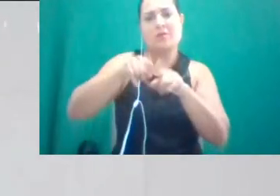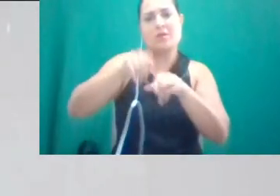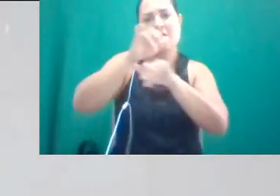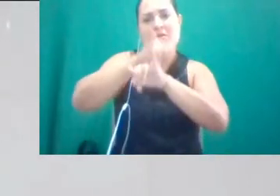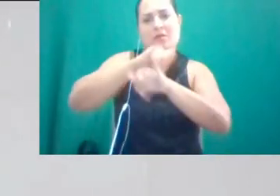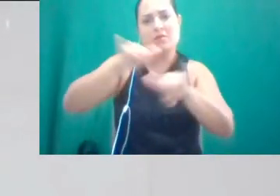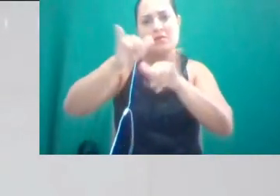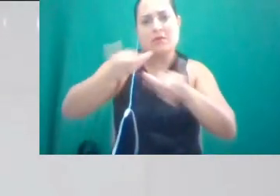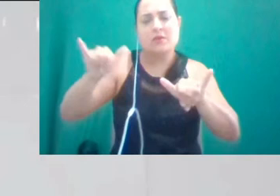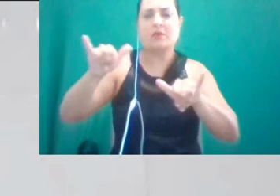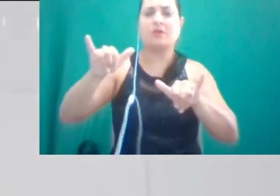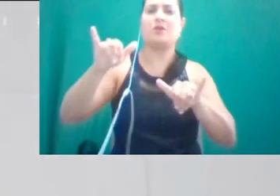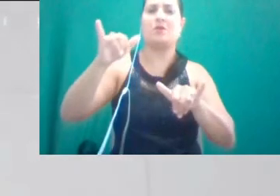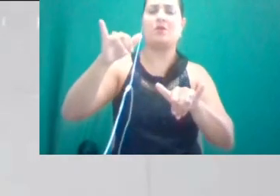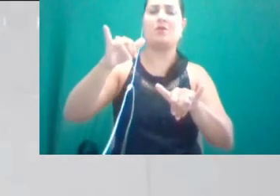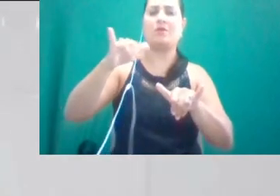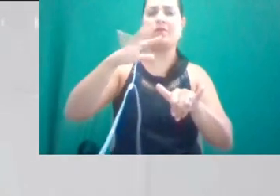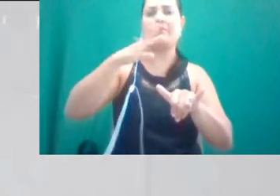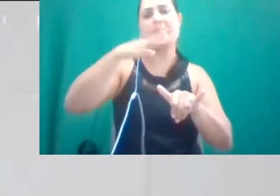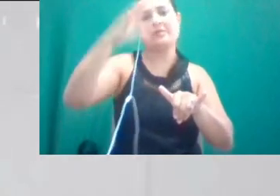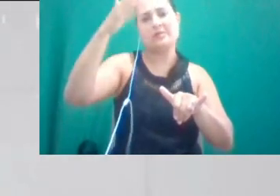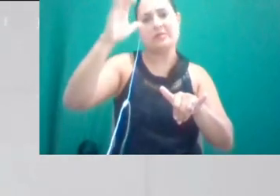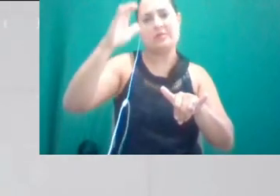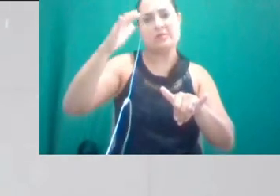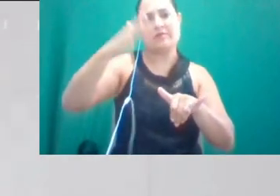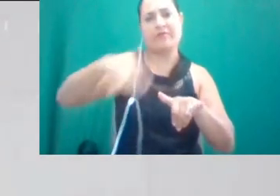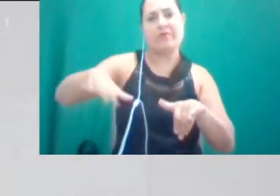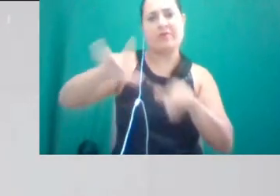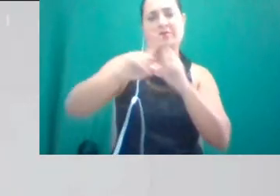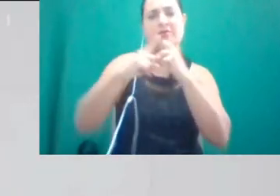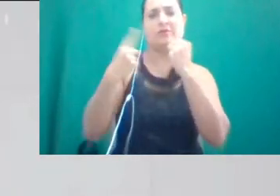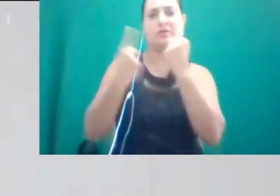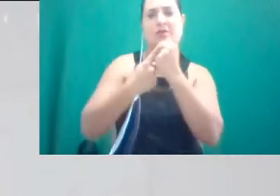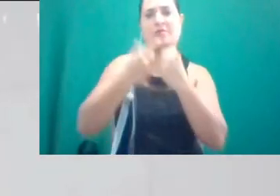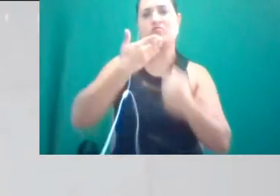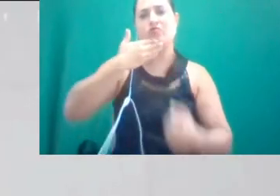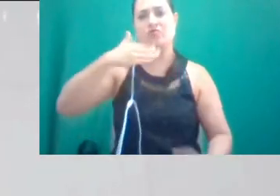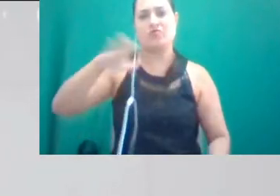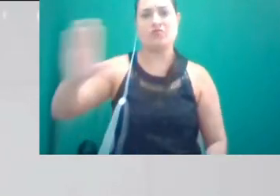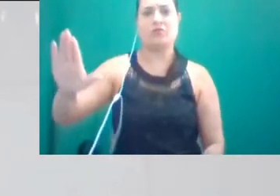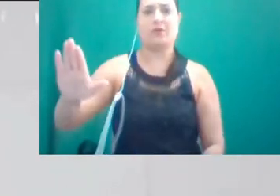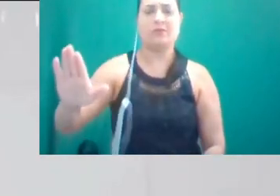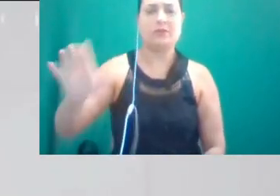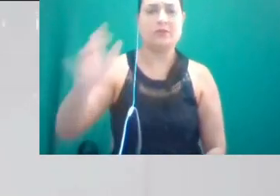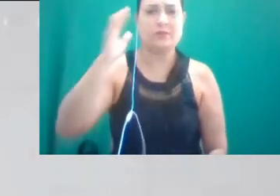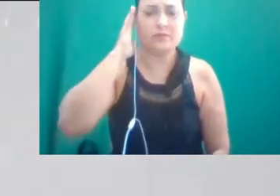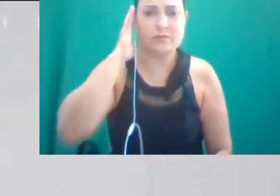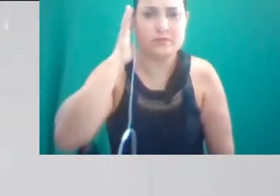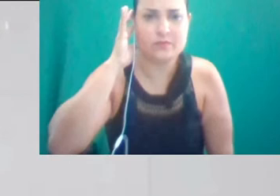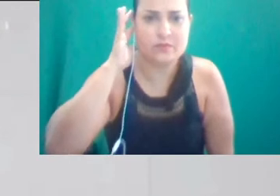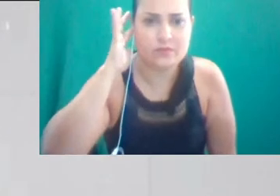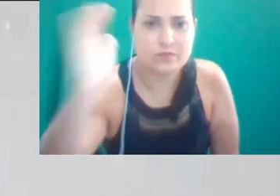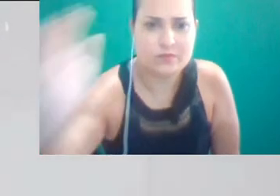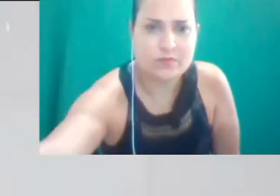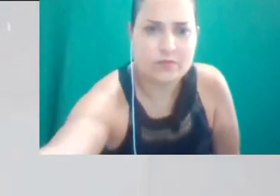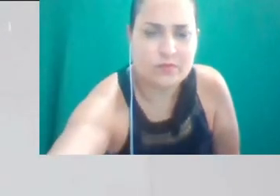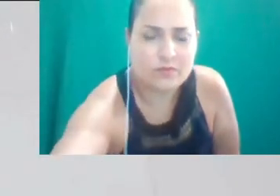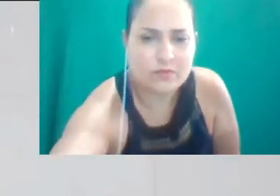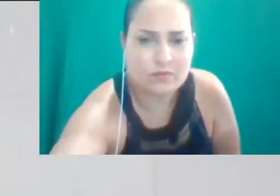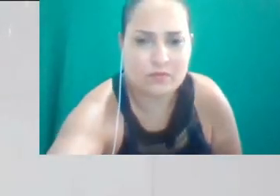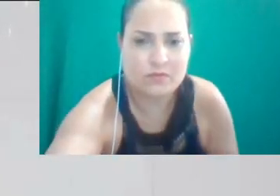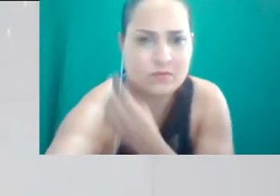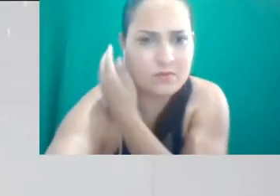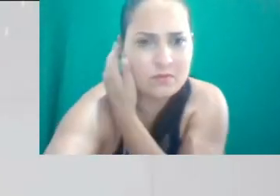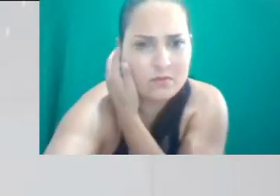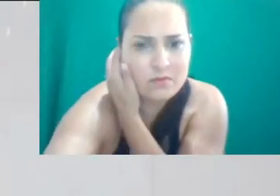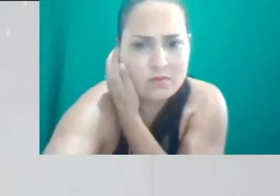diversidades sociais e culturais, lutando pelo acesso irrestrito a uma educação